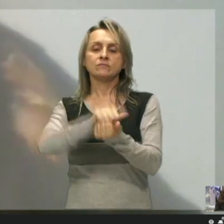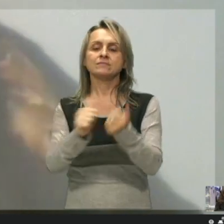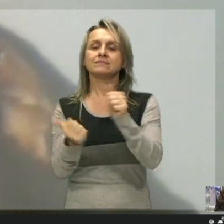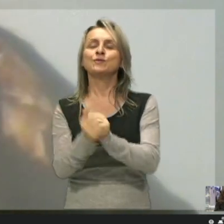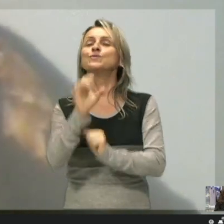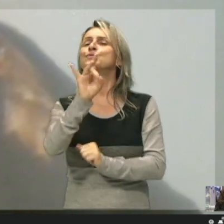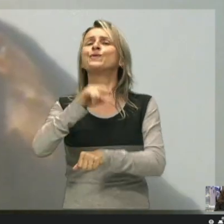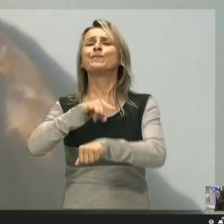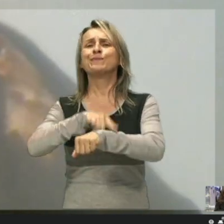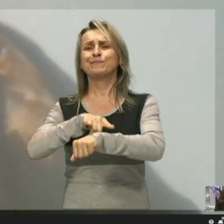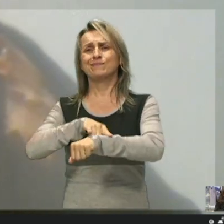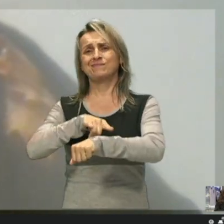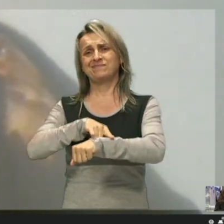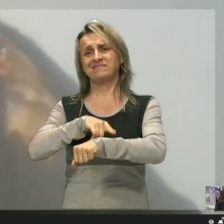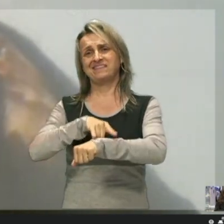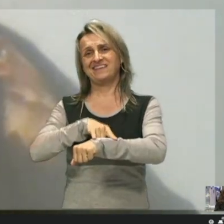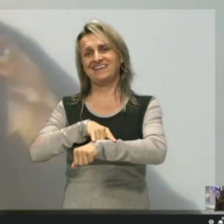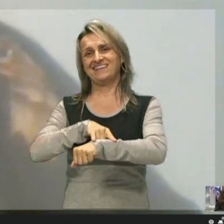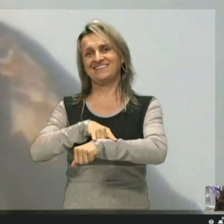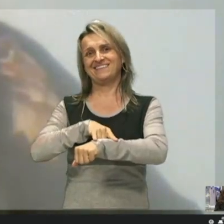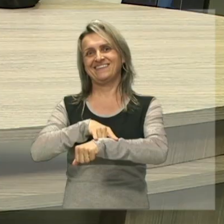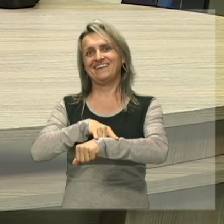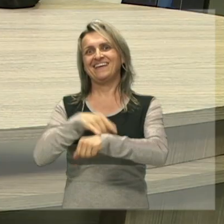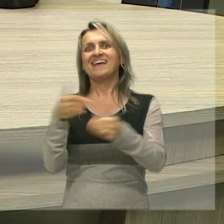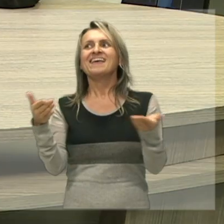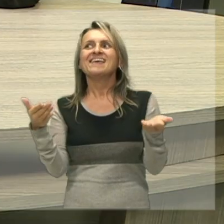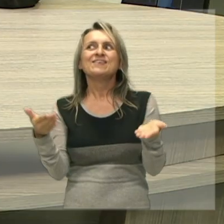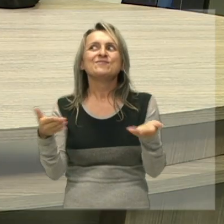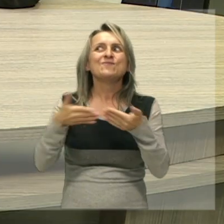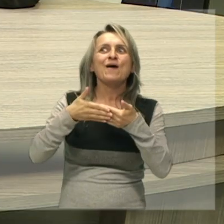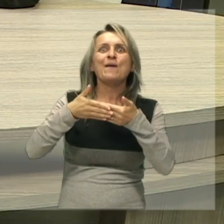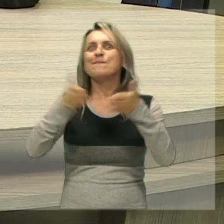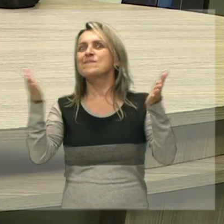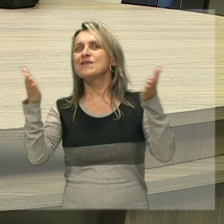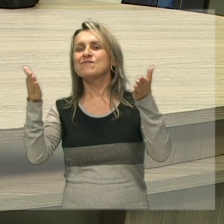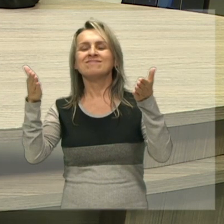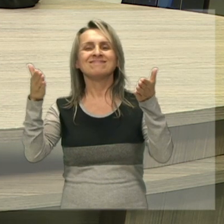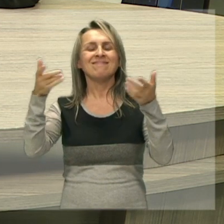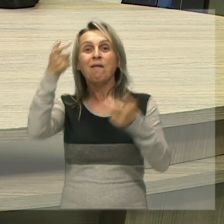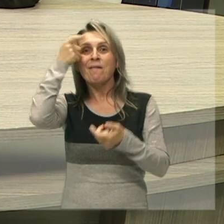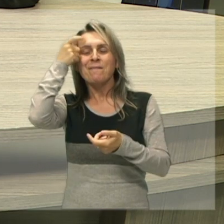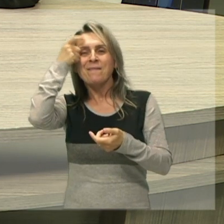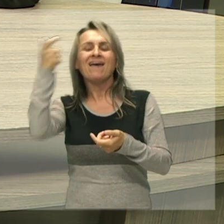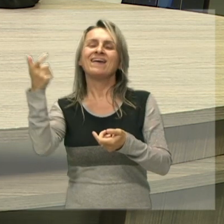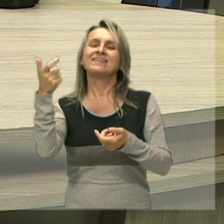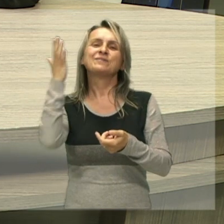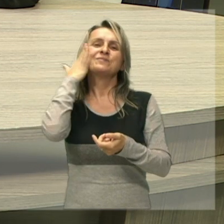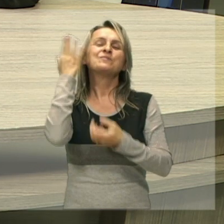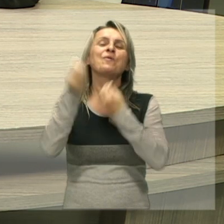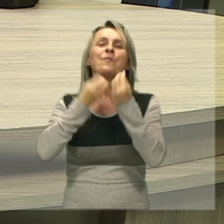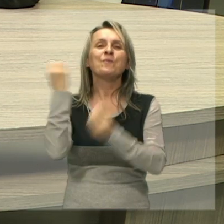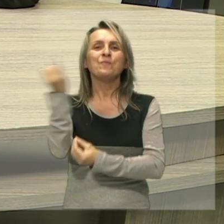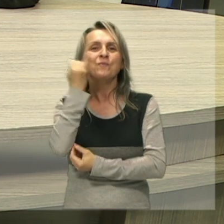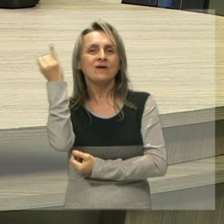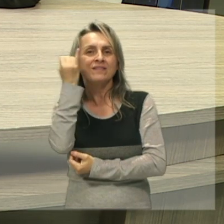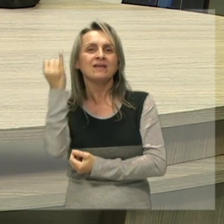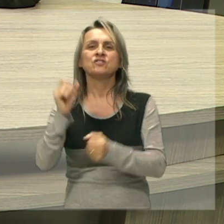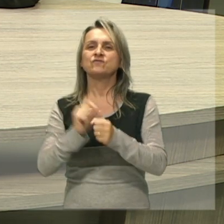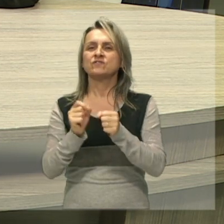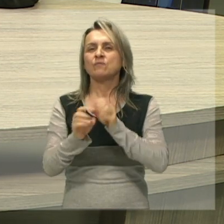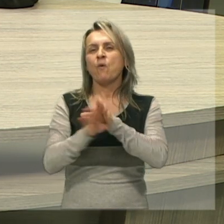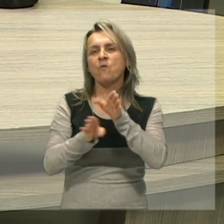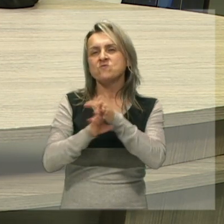isso fez com que abrisse a mente deles o quanto que era importante. Então, assim, a gente fez desde orientação a restaurante, orientação